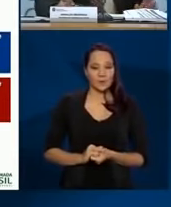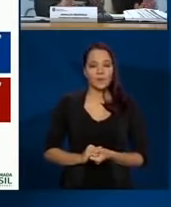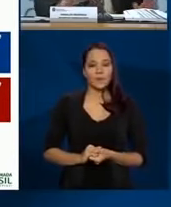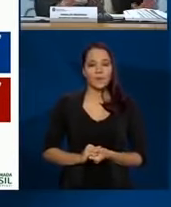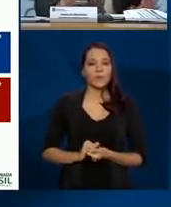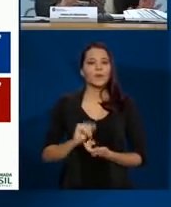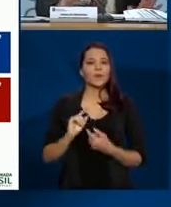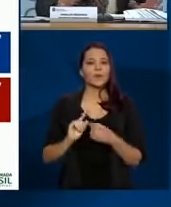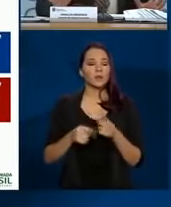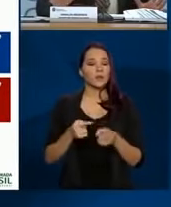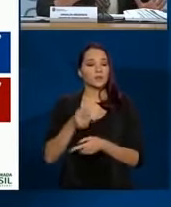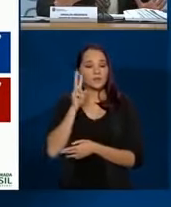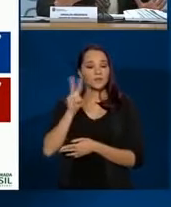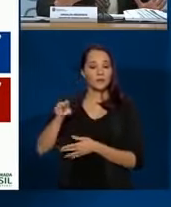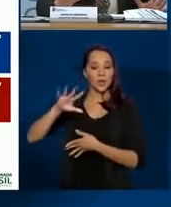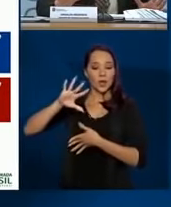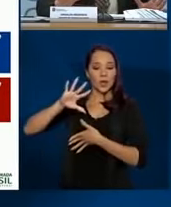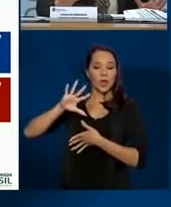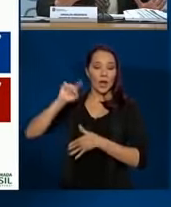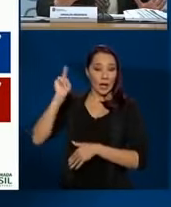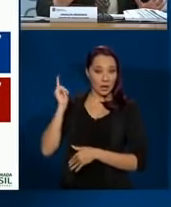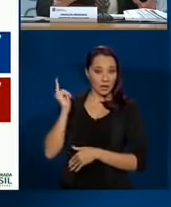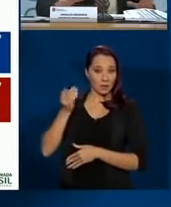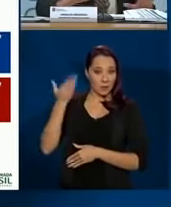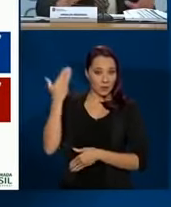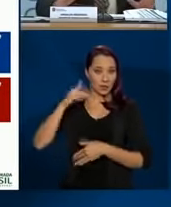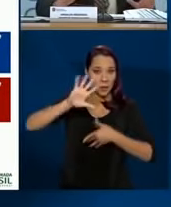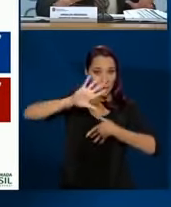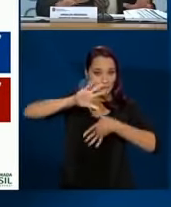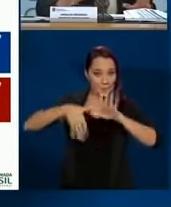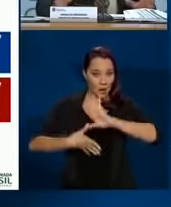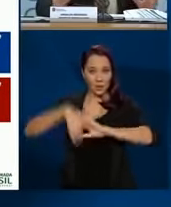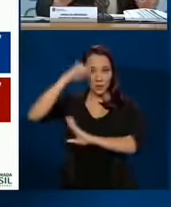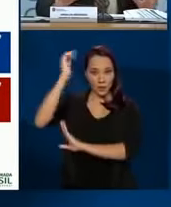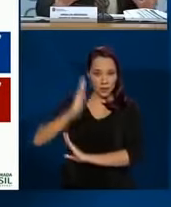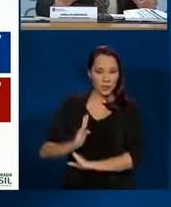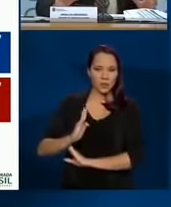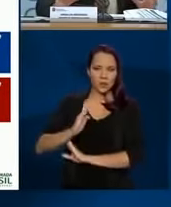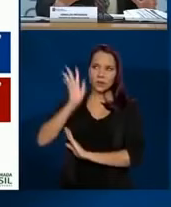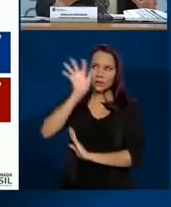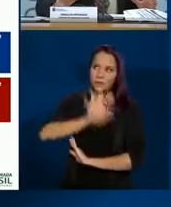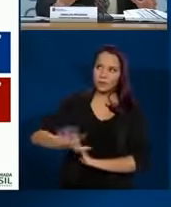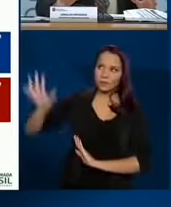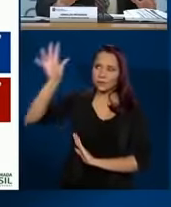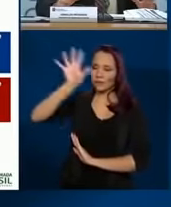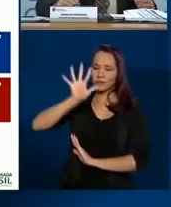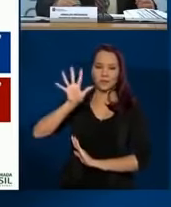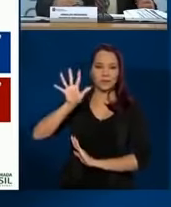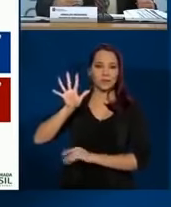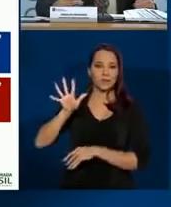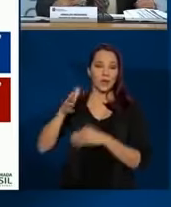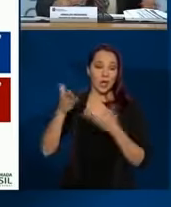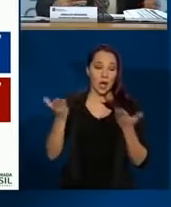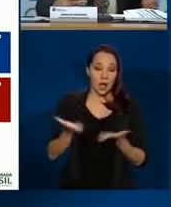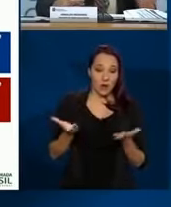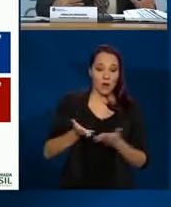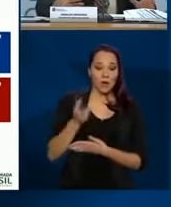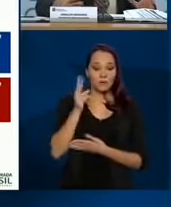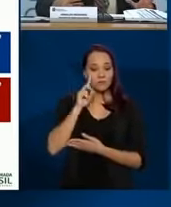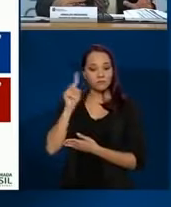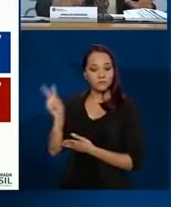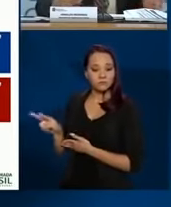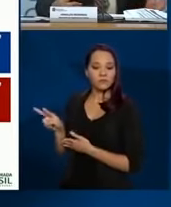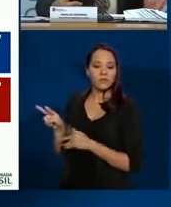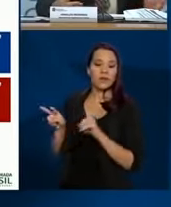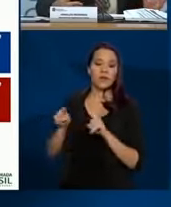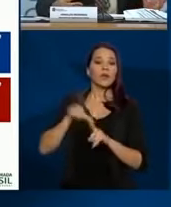Quando a gente, isso é o mapa aquele foi o mapa do Brasil, né, o panorama do país como todo, e nós temos falado que